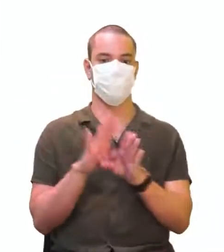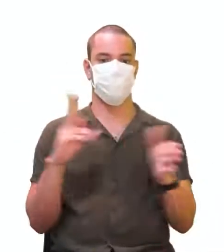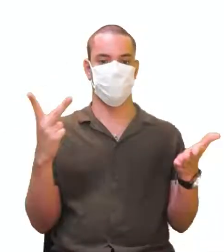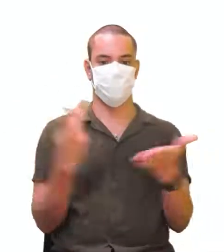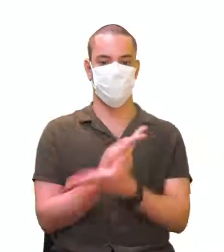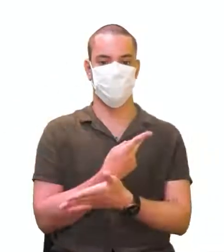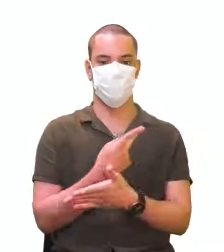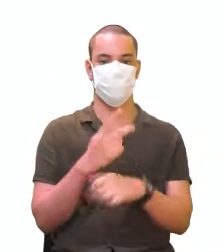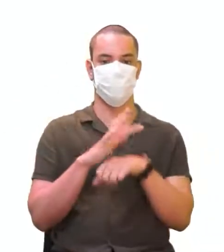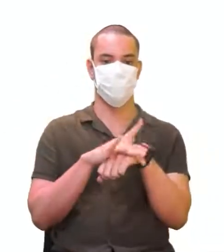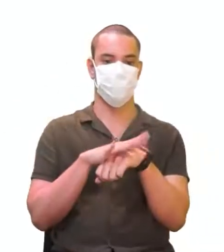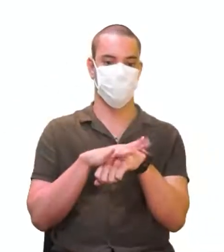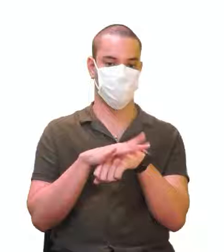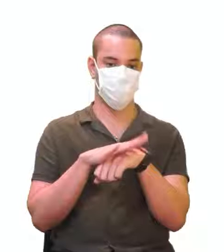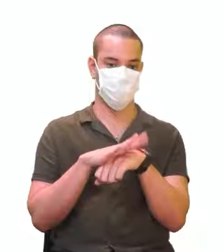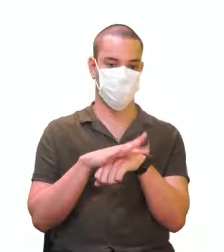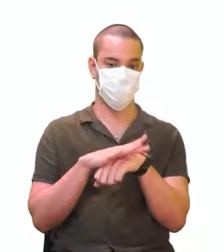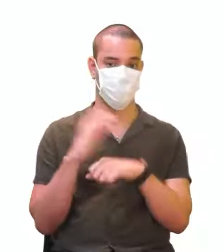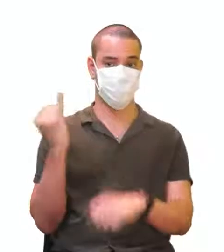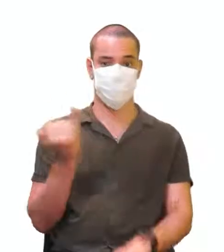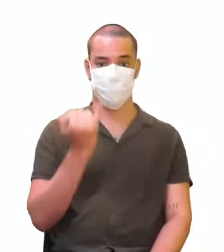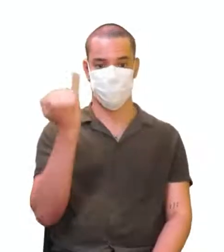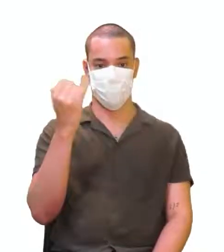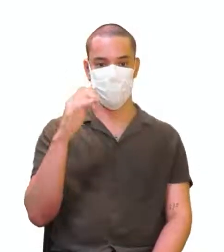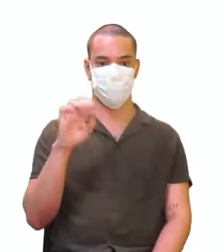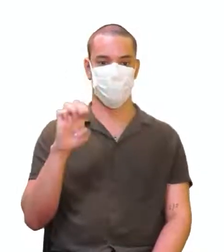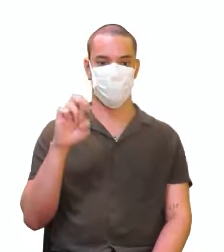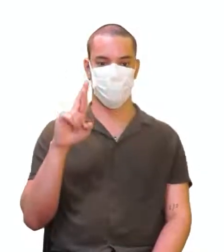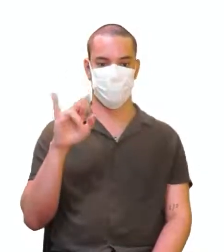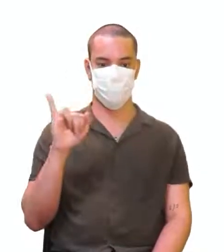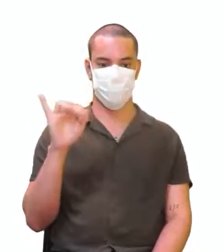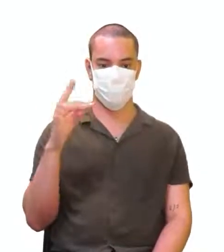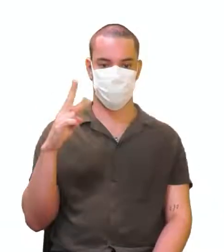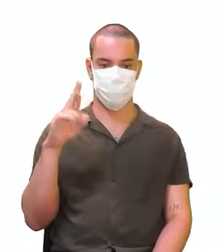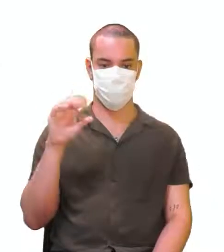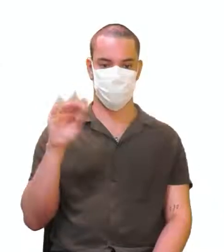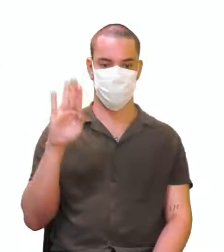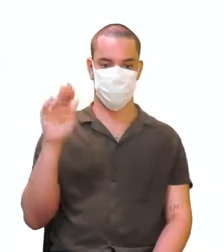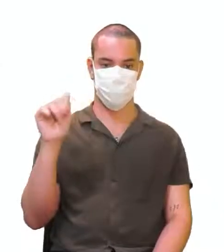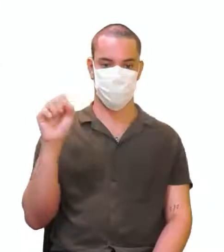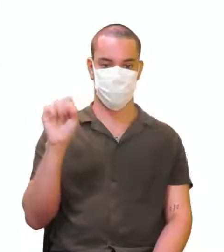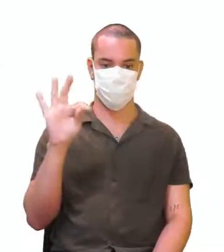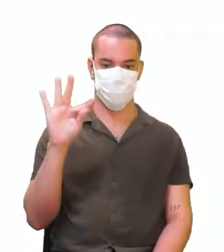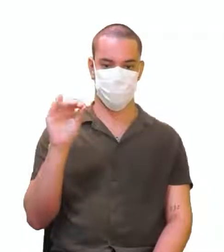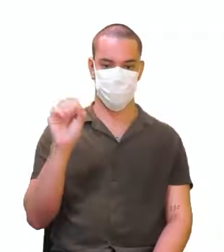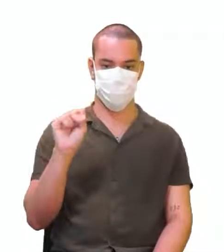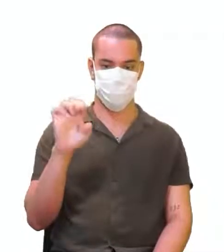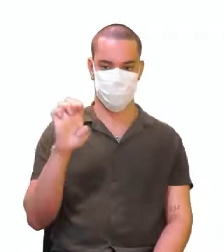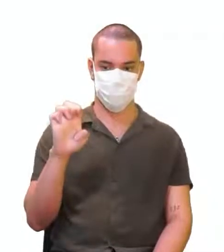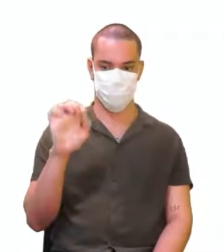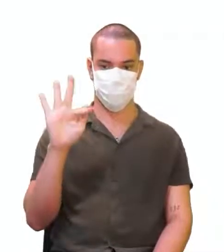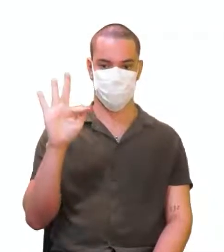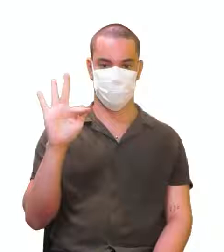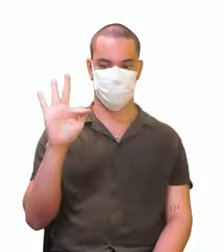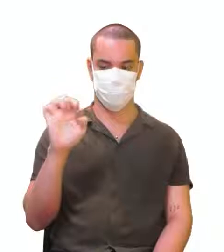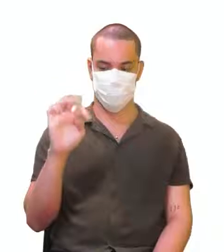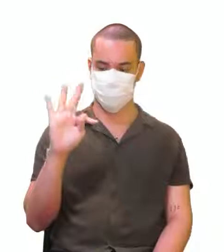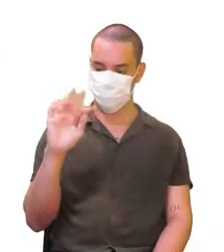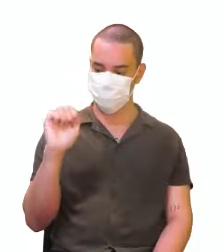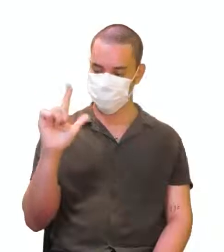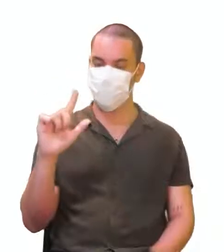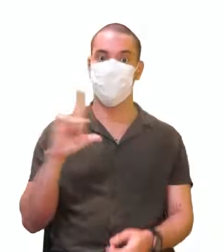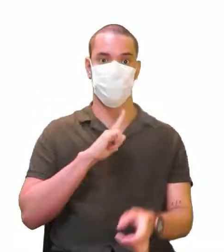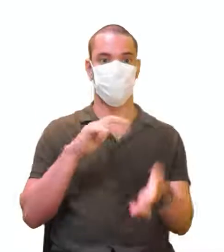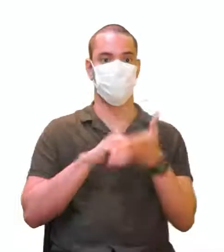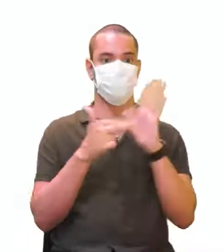uma doença muito, né, importante, que é eritroblastose fetal. E que tem tudo a ver com essa questão da